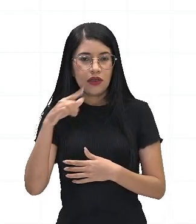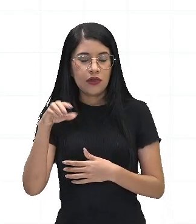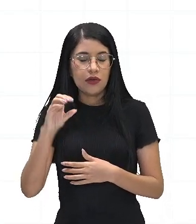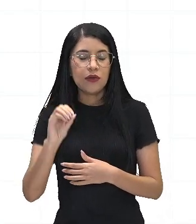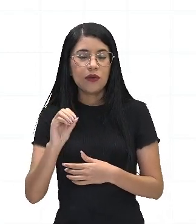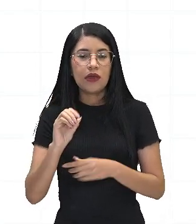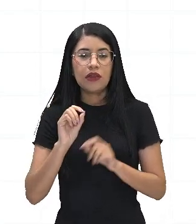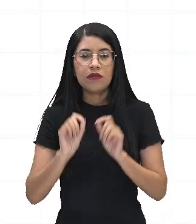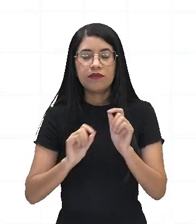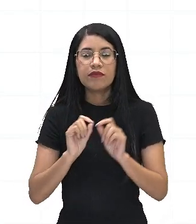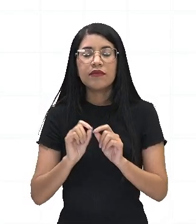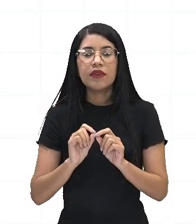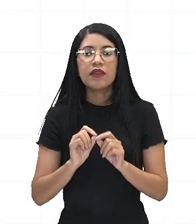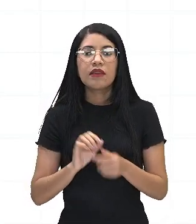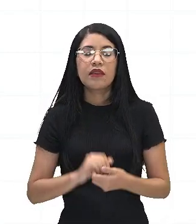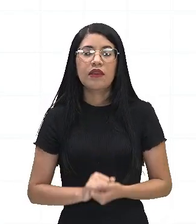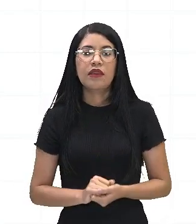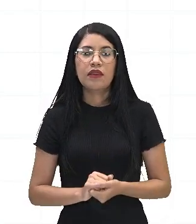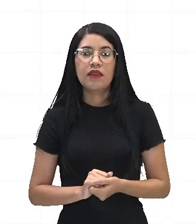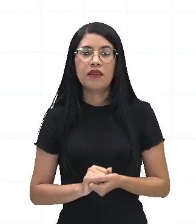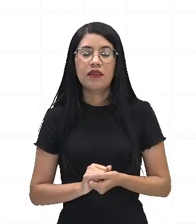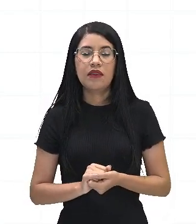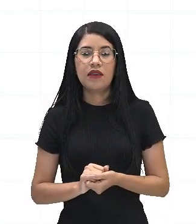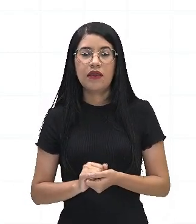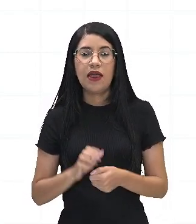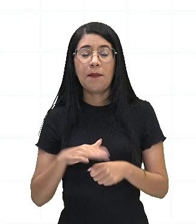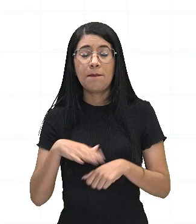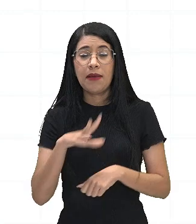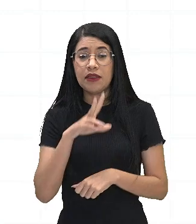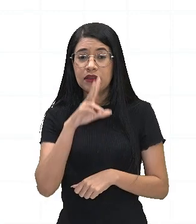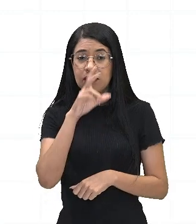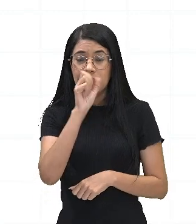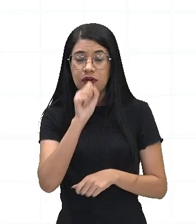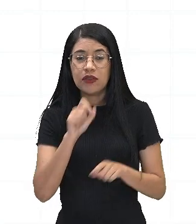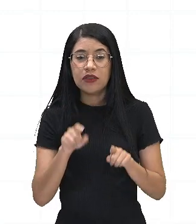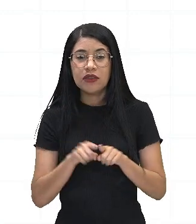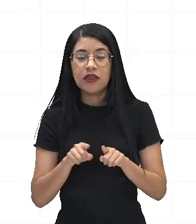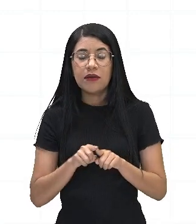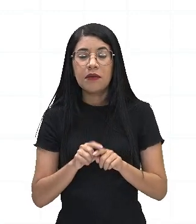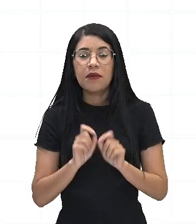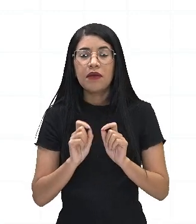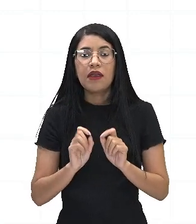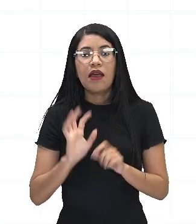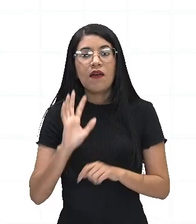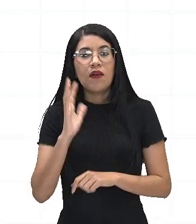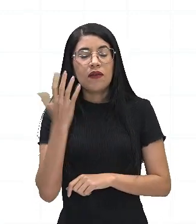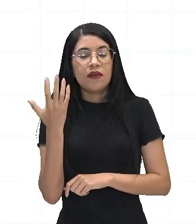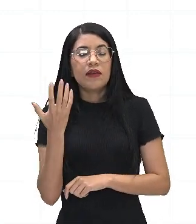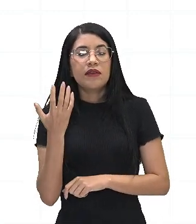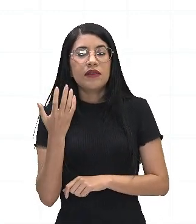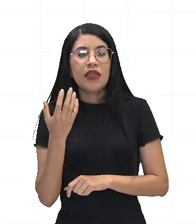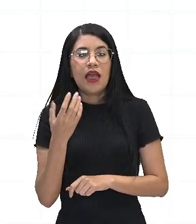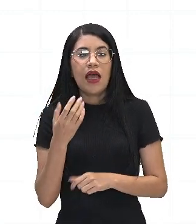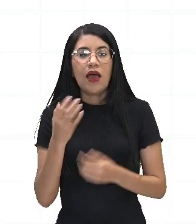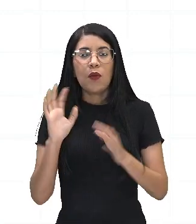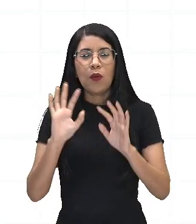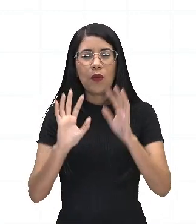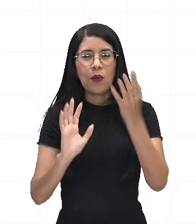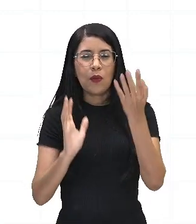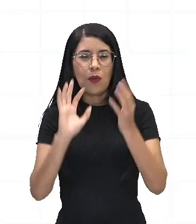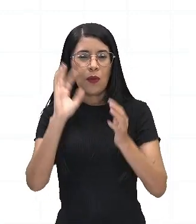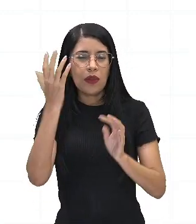o efeito do El Niño mais forte, e isso faz com que padrões